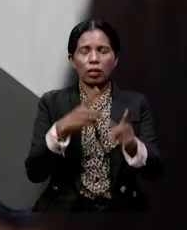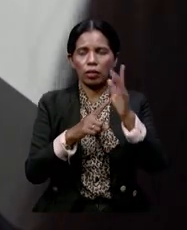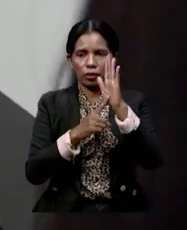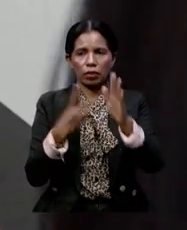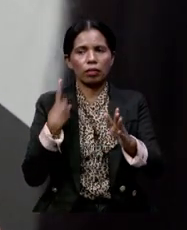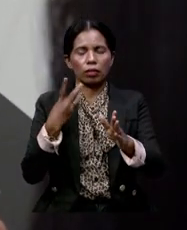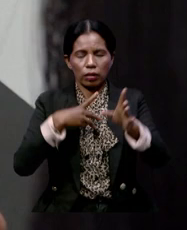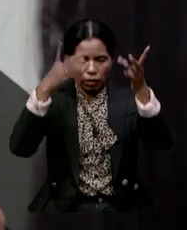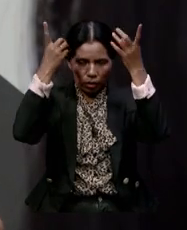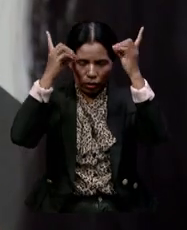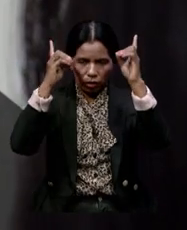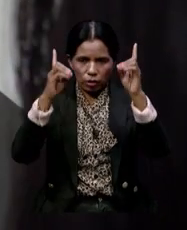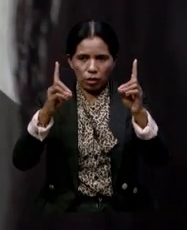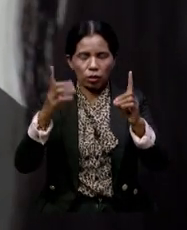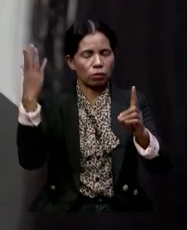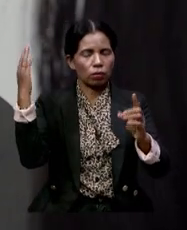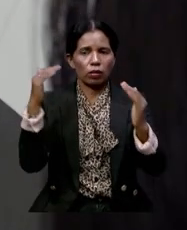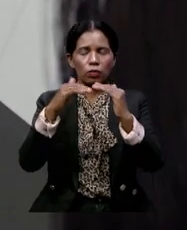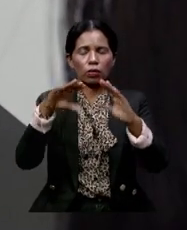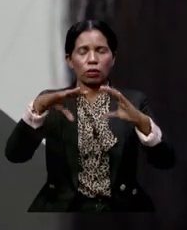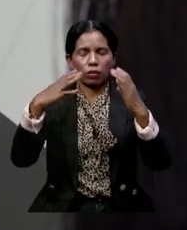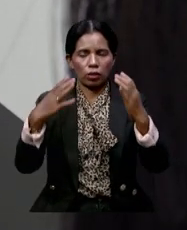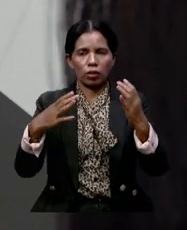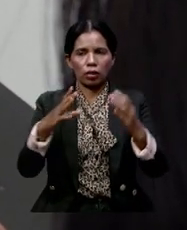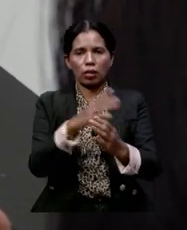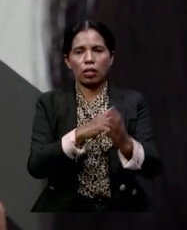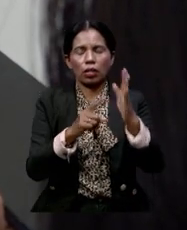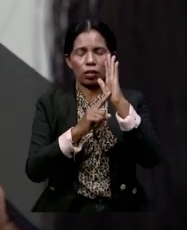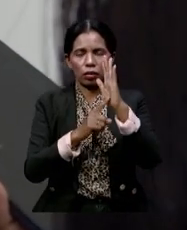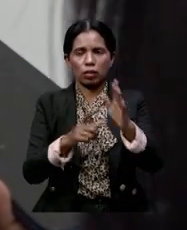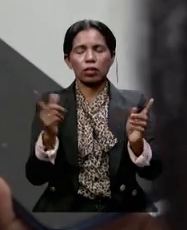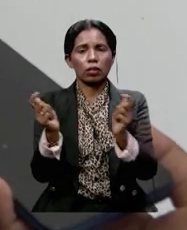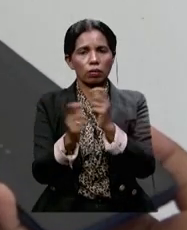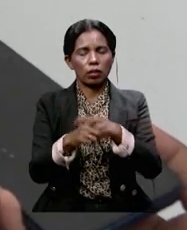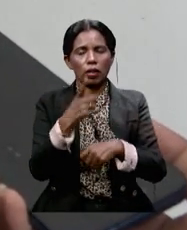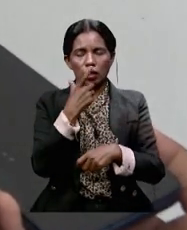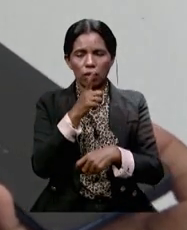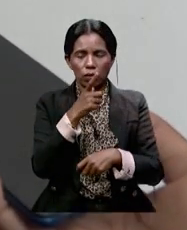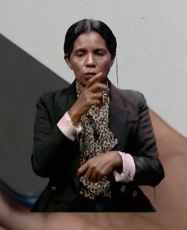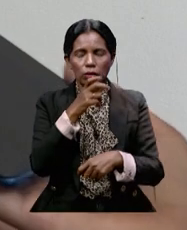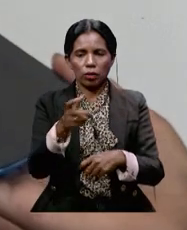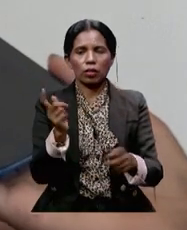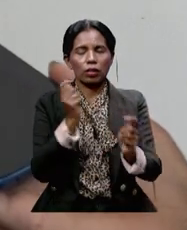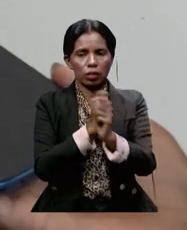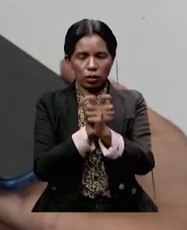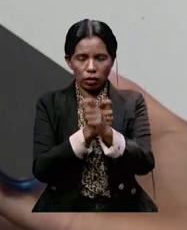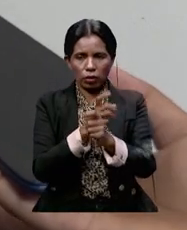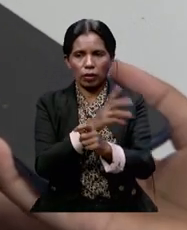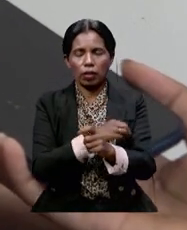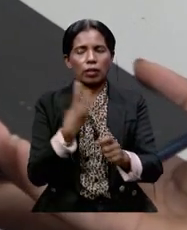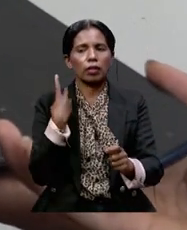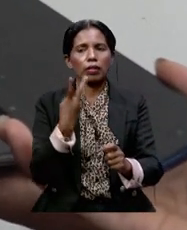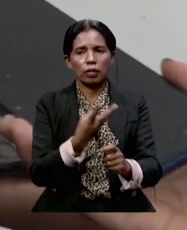a decisão e a Assembleia Constituante transforma a língua portuguesa ou a língua tetunga em língua oficial e